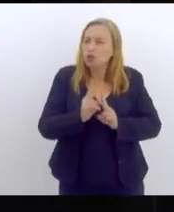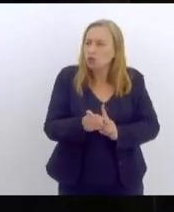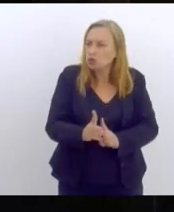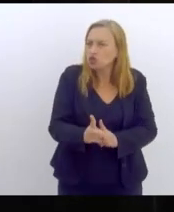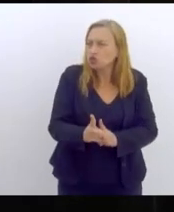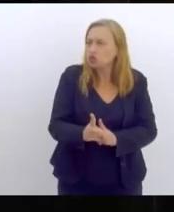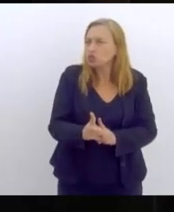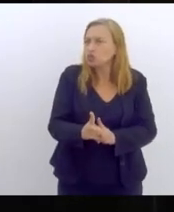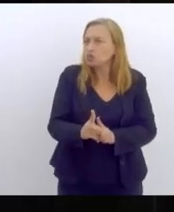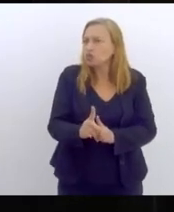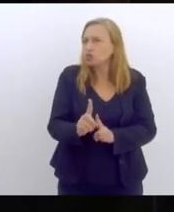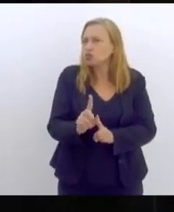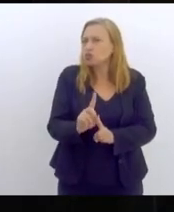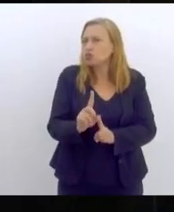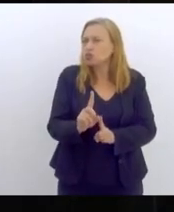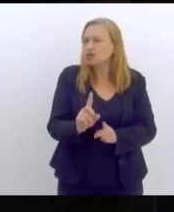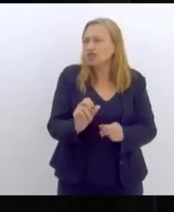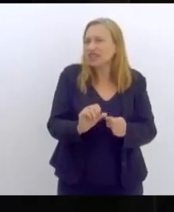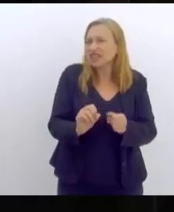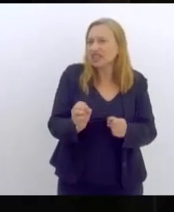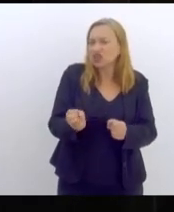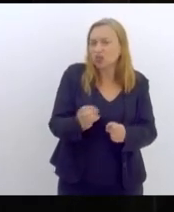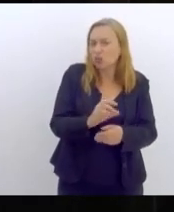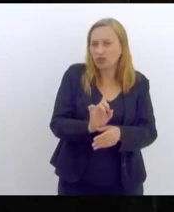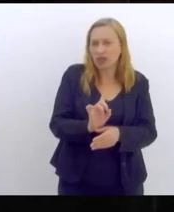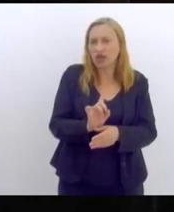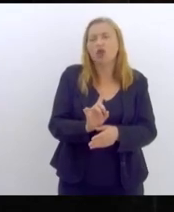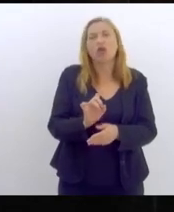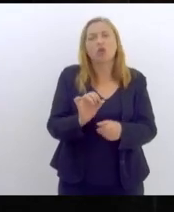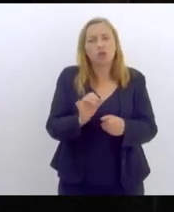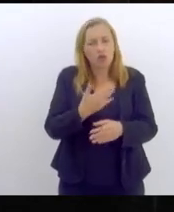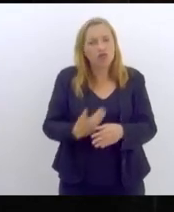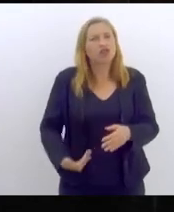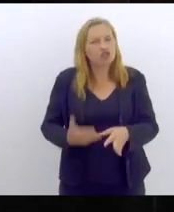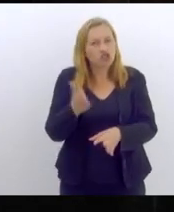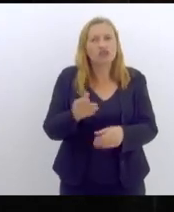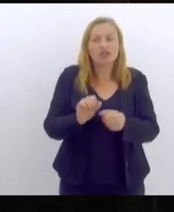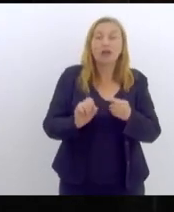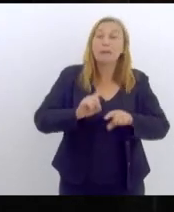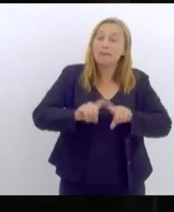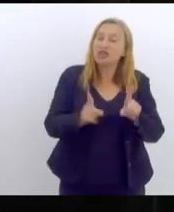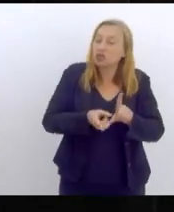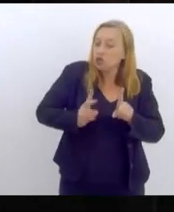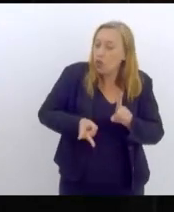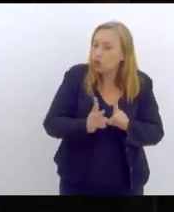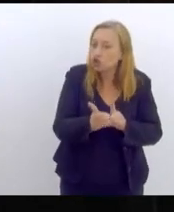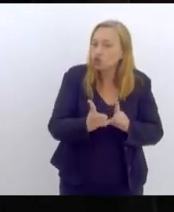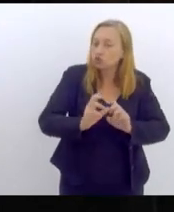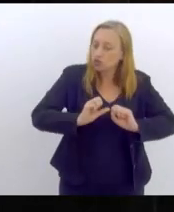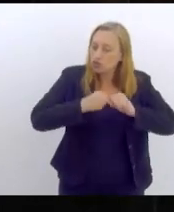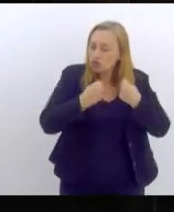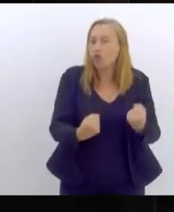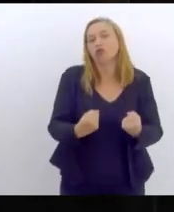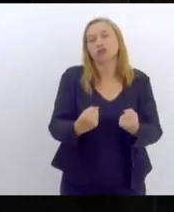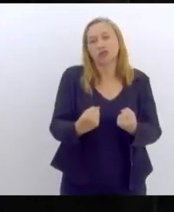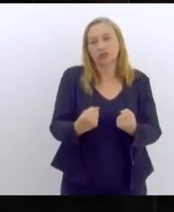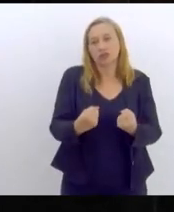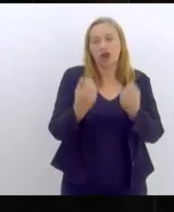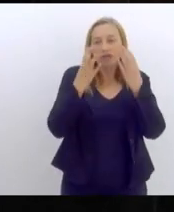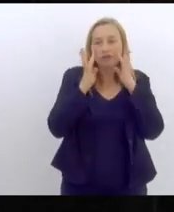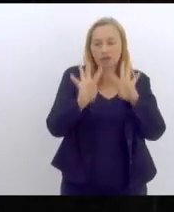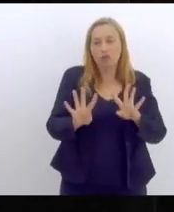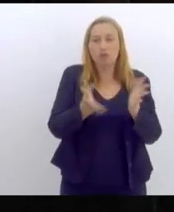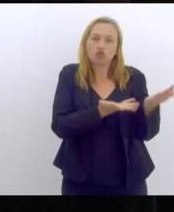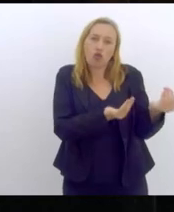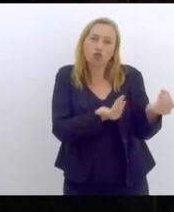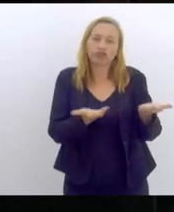que venha fazer nada novo, porque já vocês já estão, o governo já está fazendo, mas que continue e reforce a atenção aos